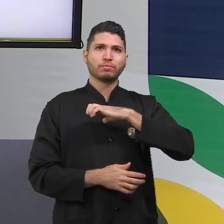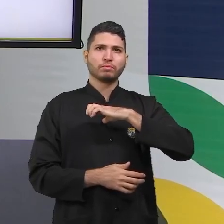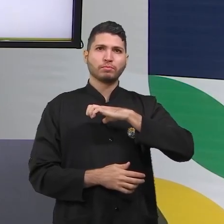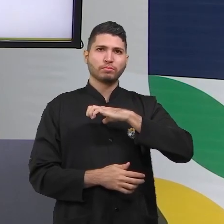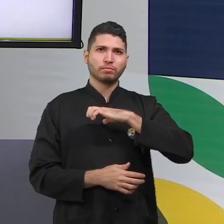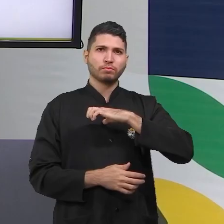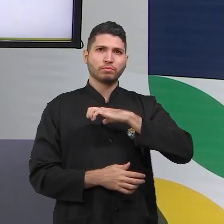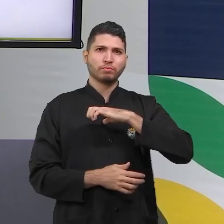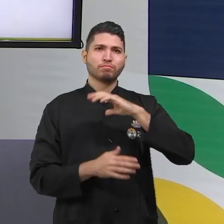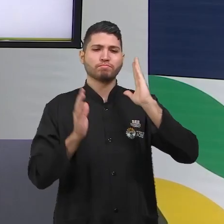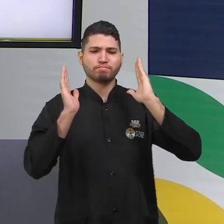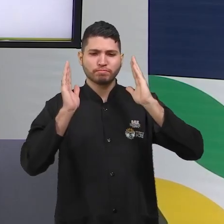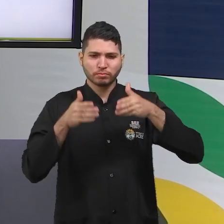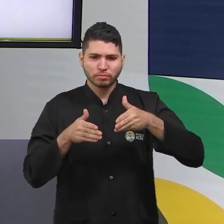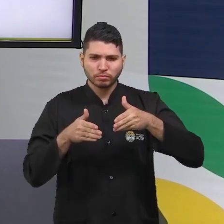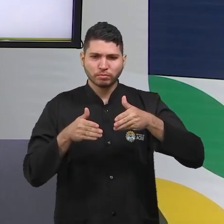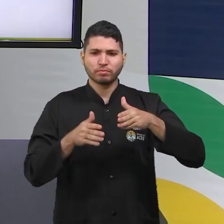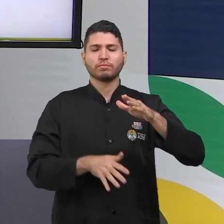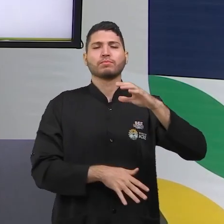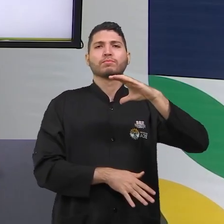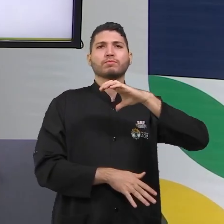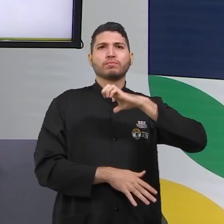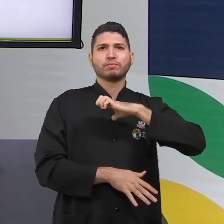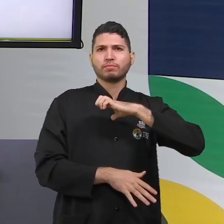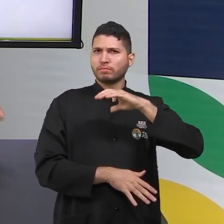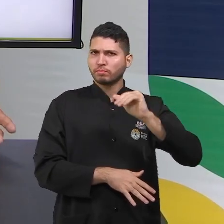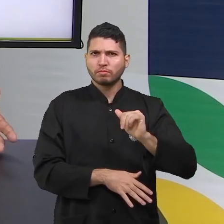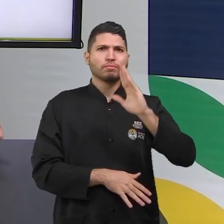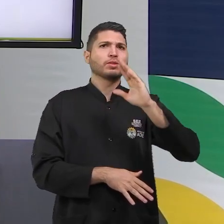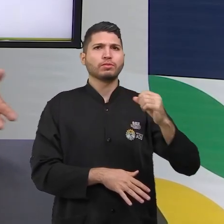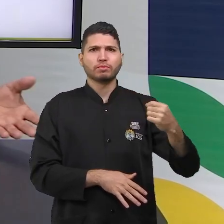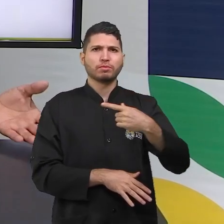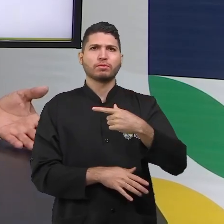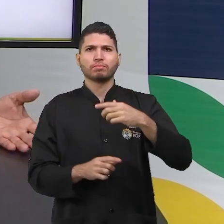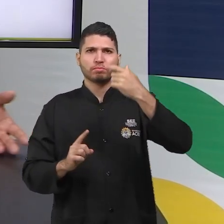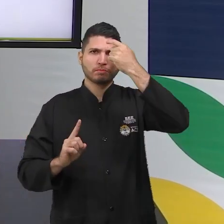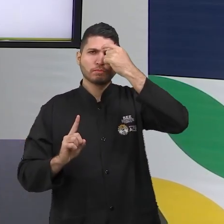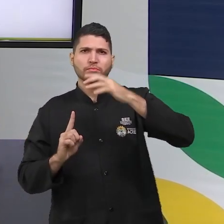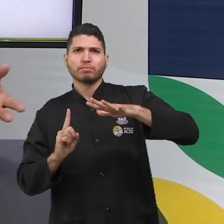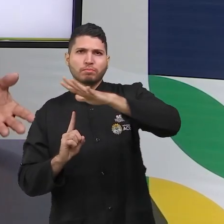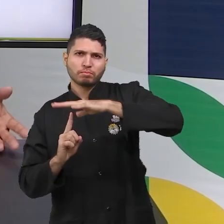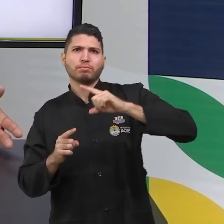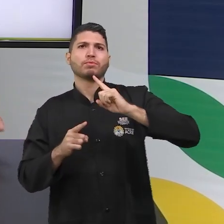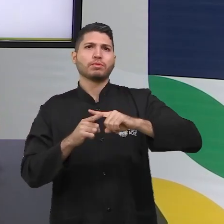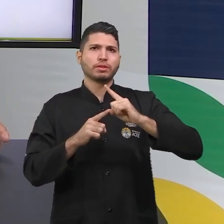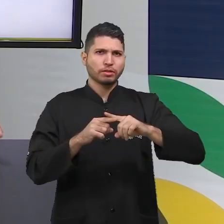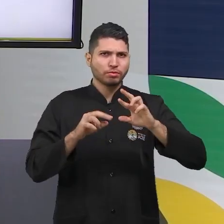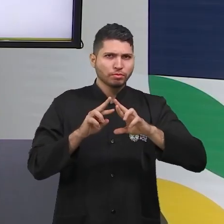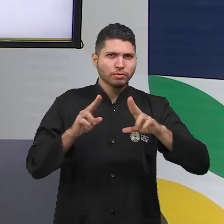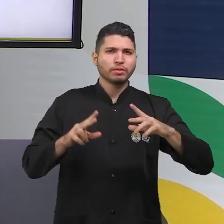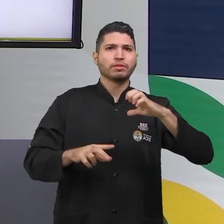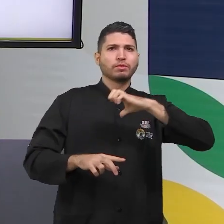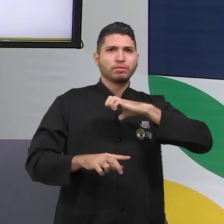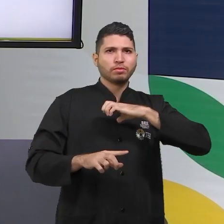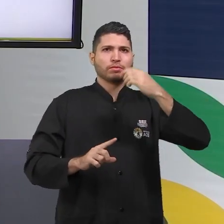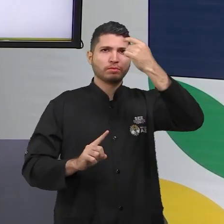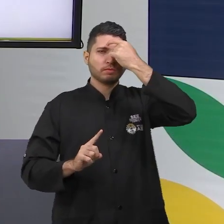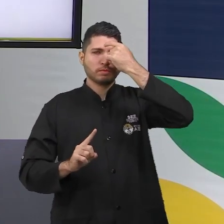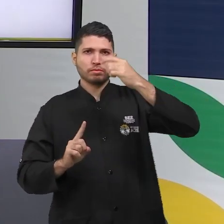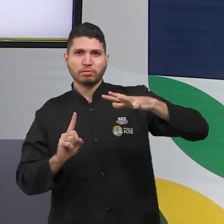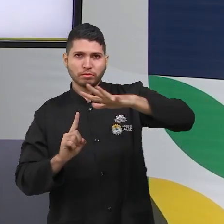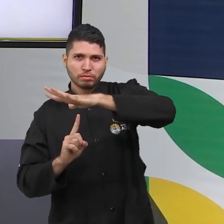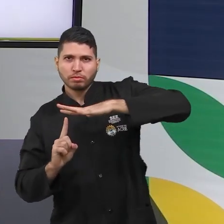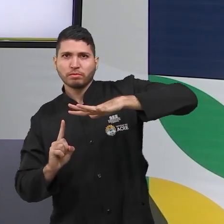a questão ética, até mais do que a questão moral, porque existe uma diferença entre a ética e a moral. Então é